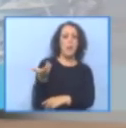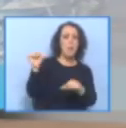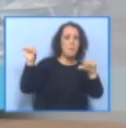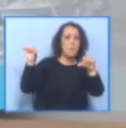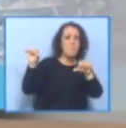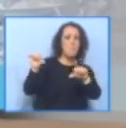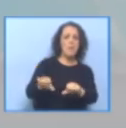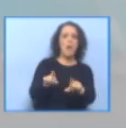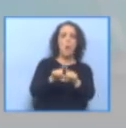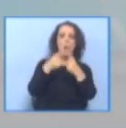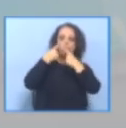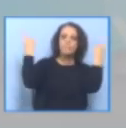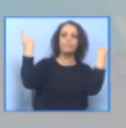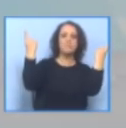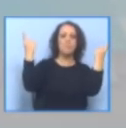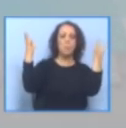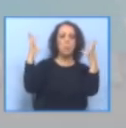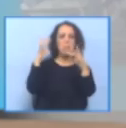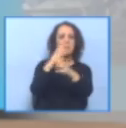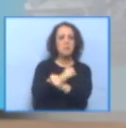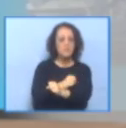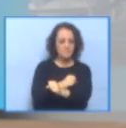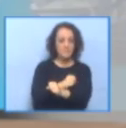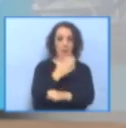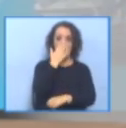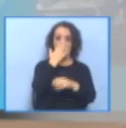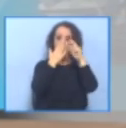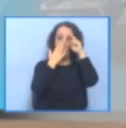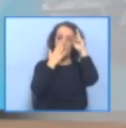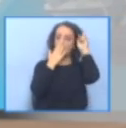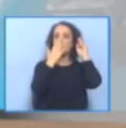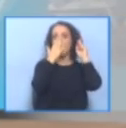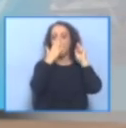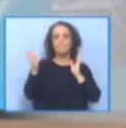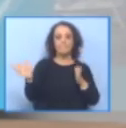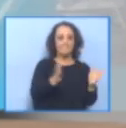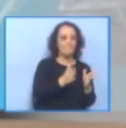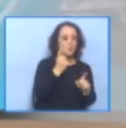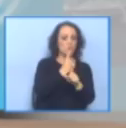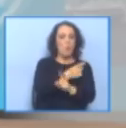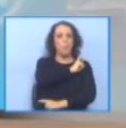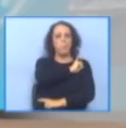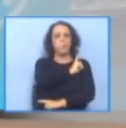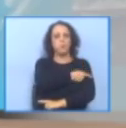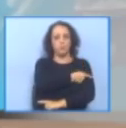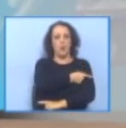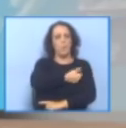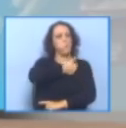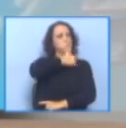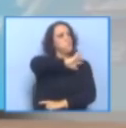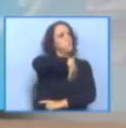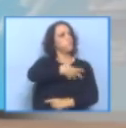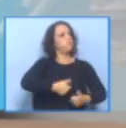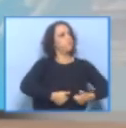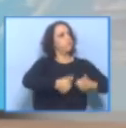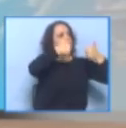vez mais sem voz, não é? Exato. Por um lado, há uma centralização de todos os poderes que esquece as periferias,